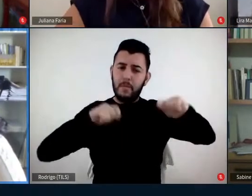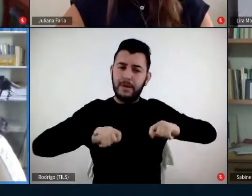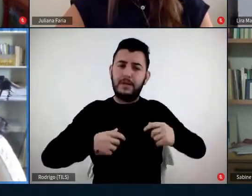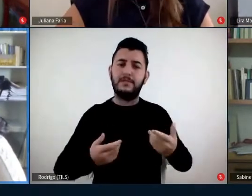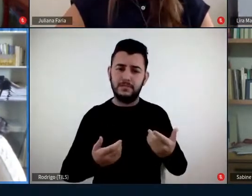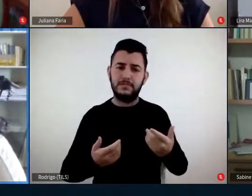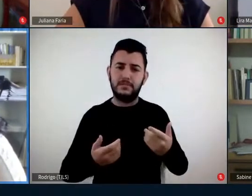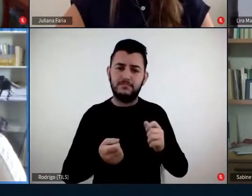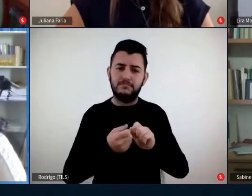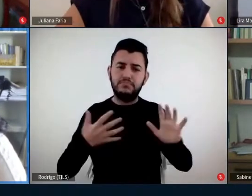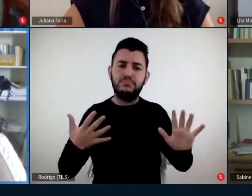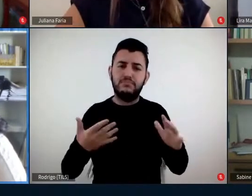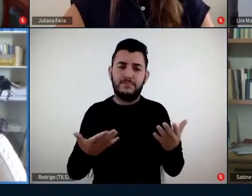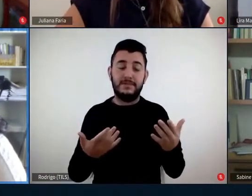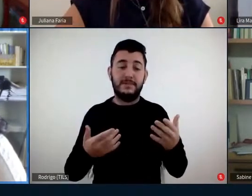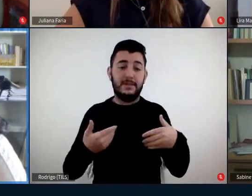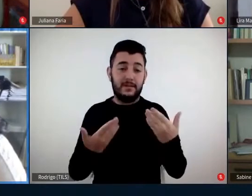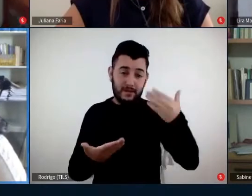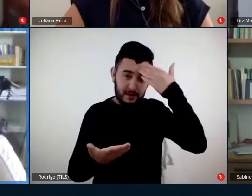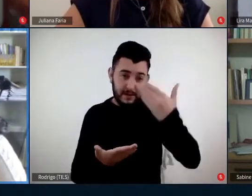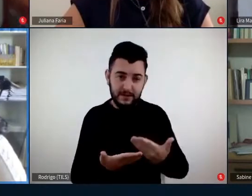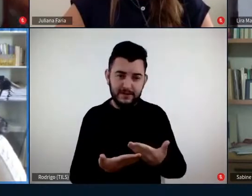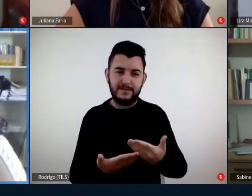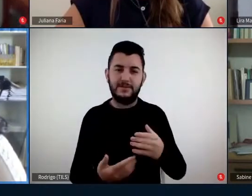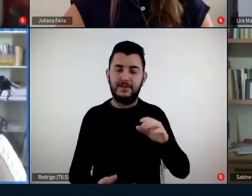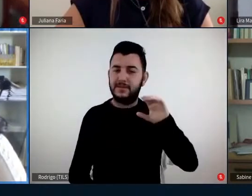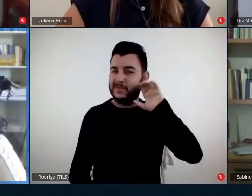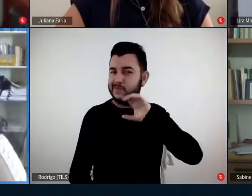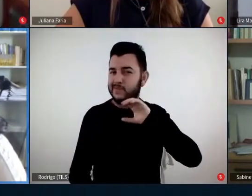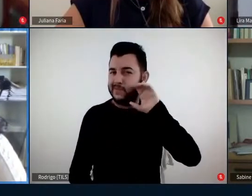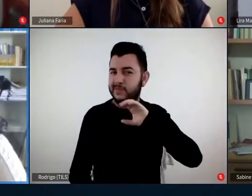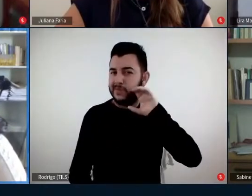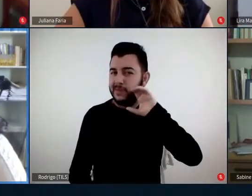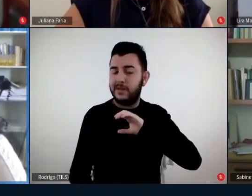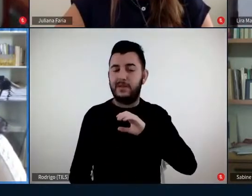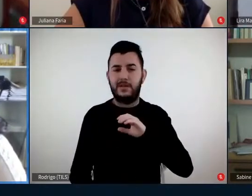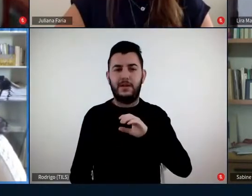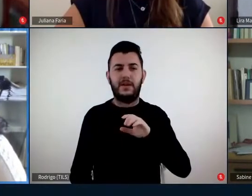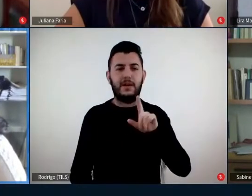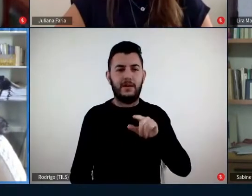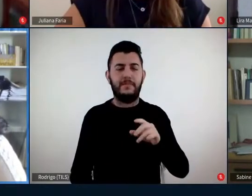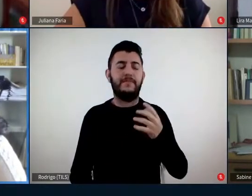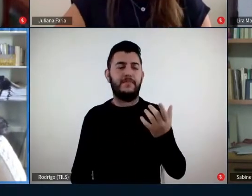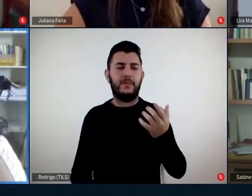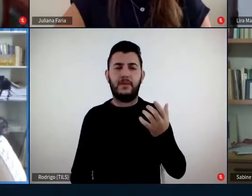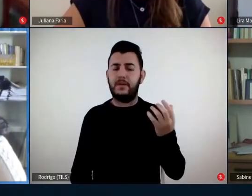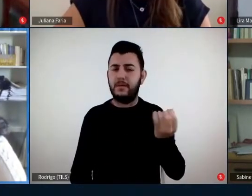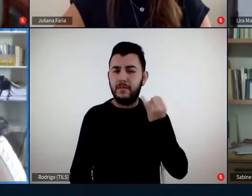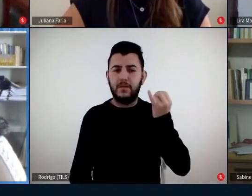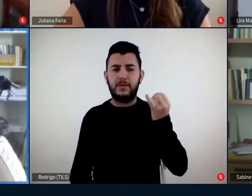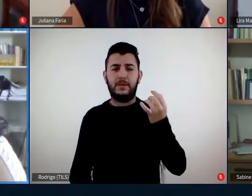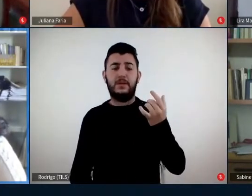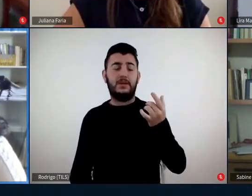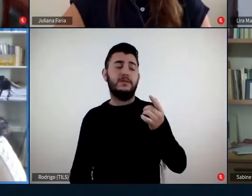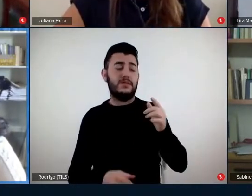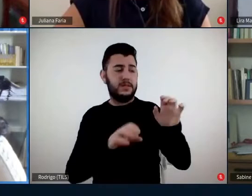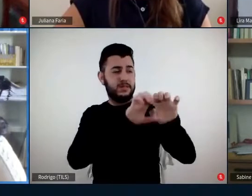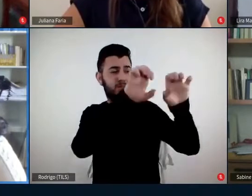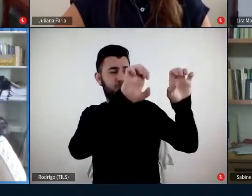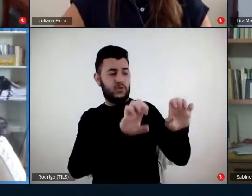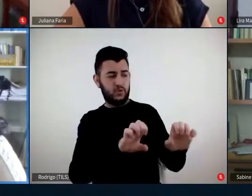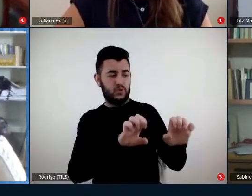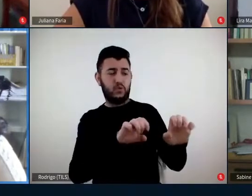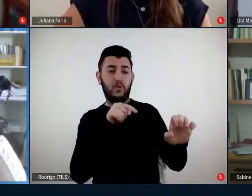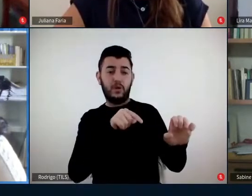muito necessário esse olhar sobre um olhar crítico dessa estrutura que até hoje